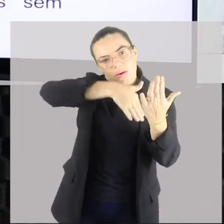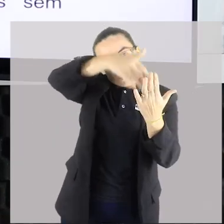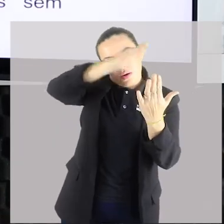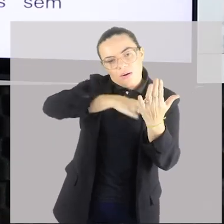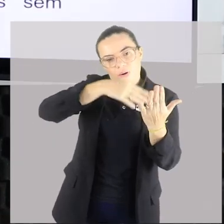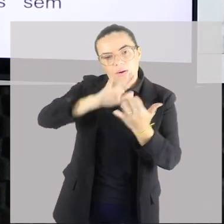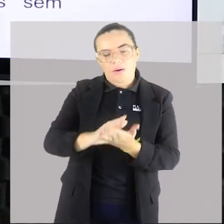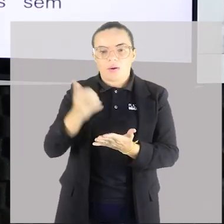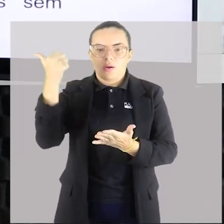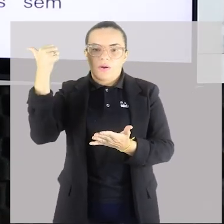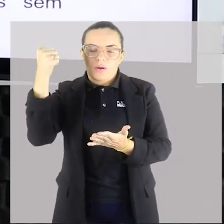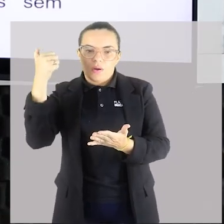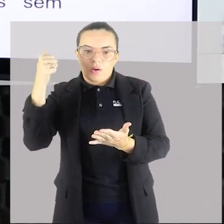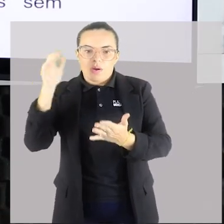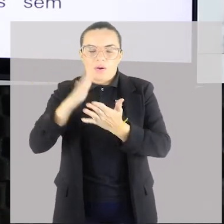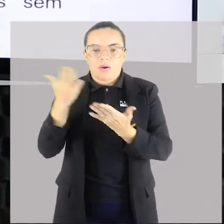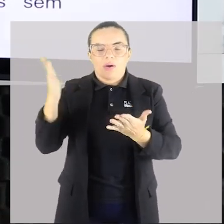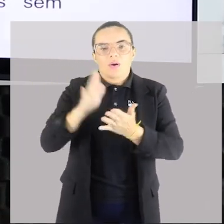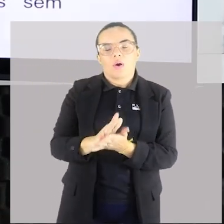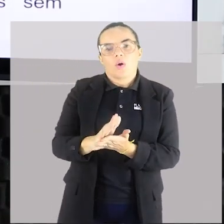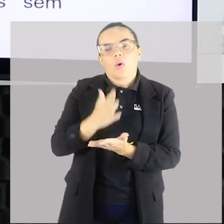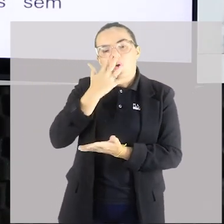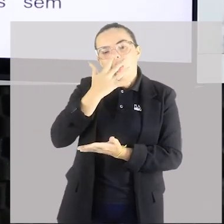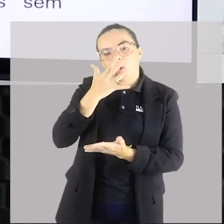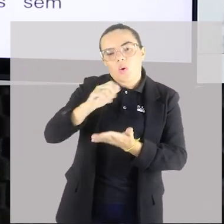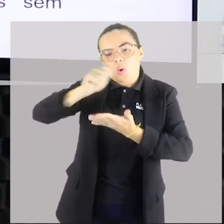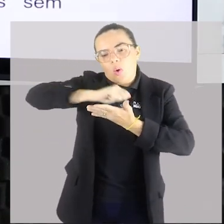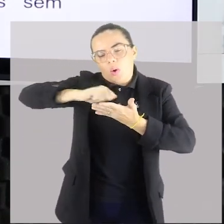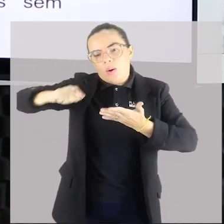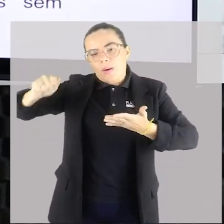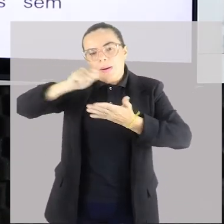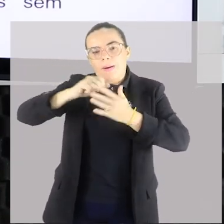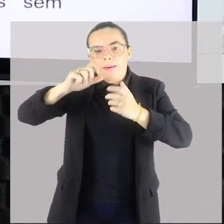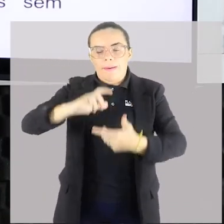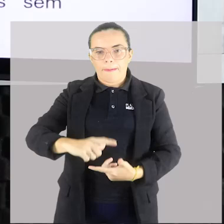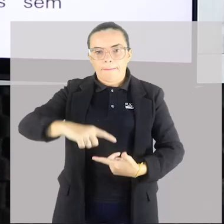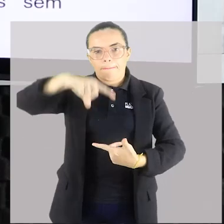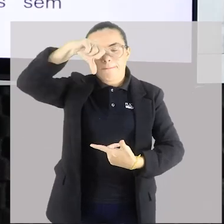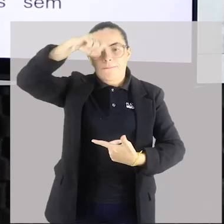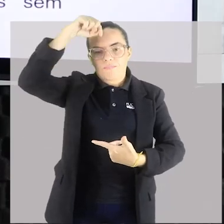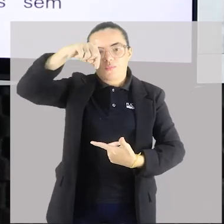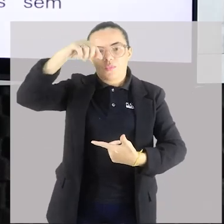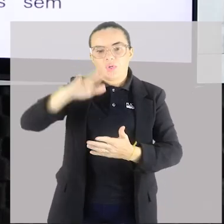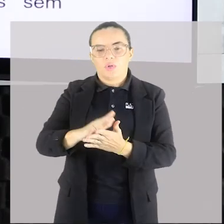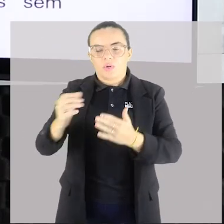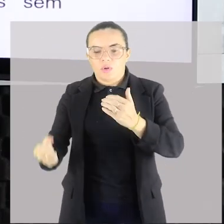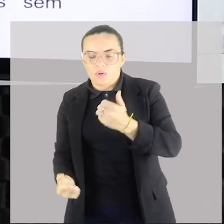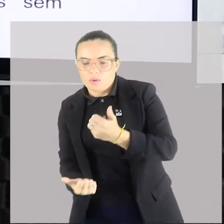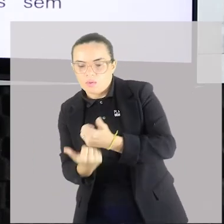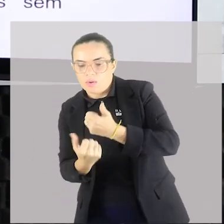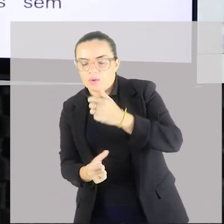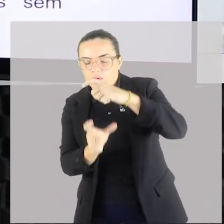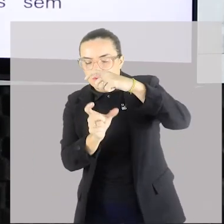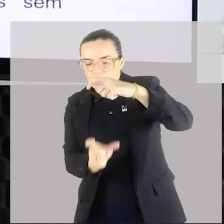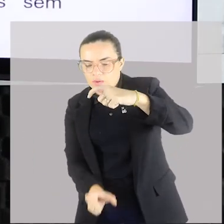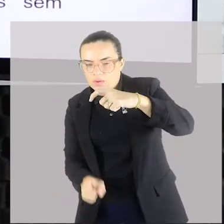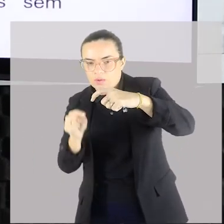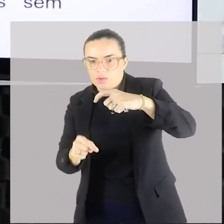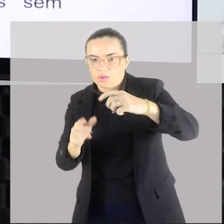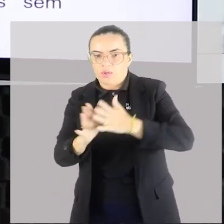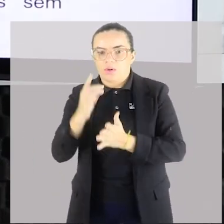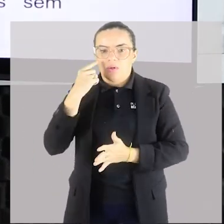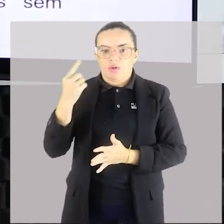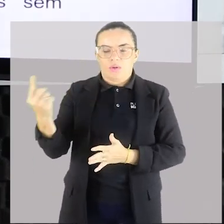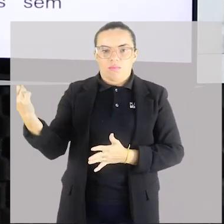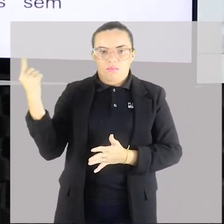com caneta, com hidrocor, lápis de cor, giz. Numa tela, geralmente você coloca num suporte, né? E essa tela fica mais ou menos